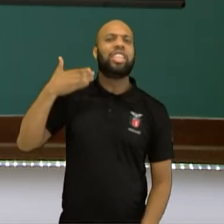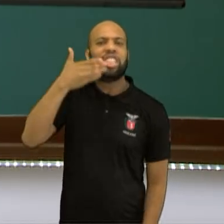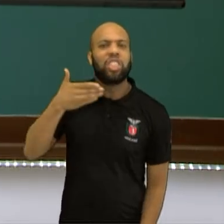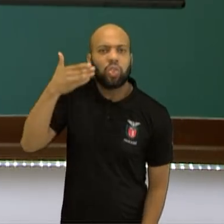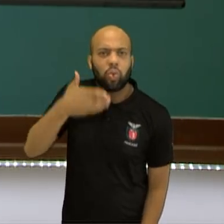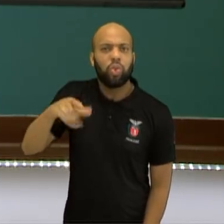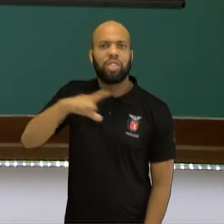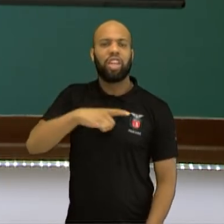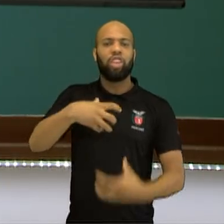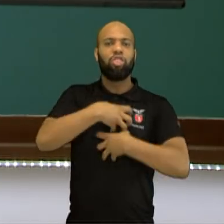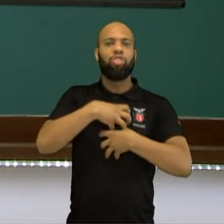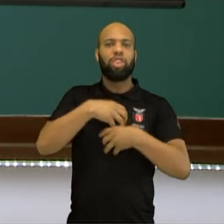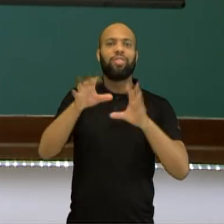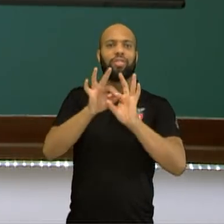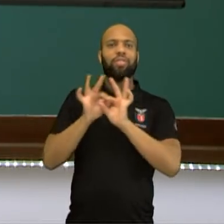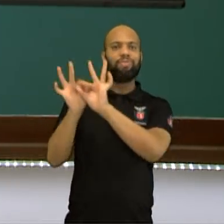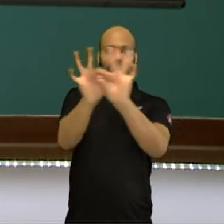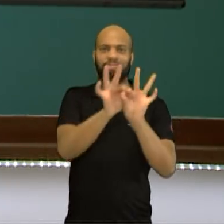discurso